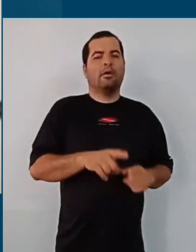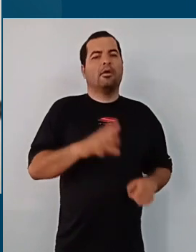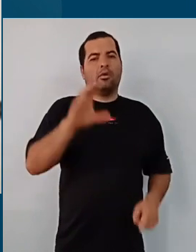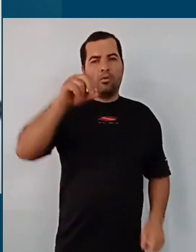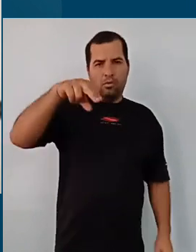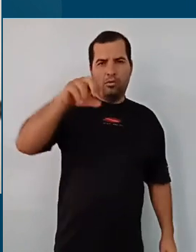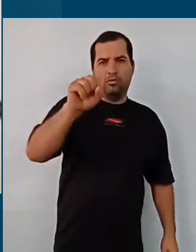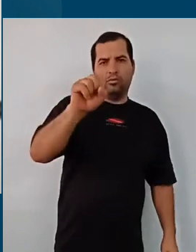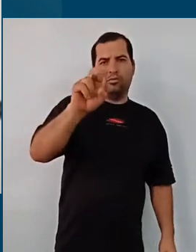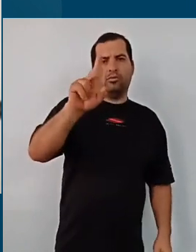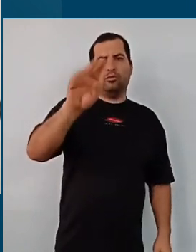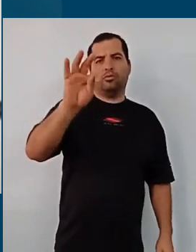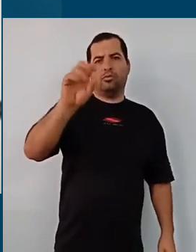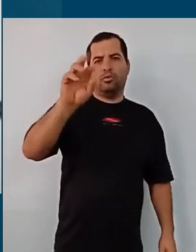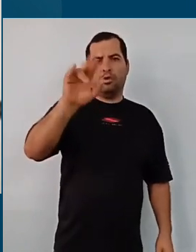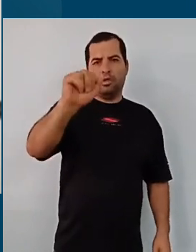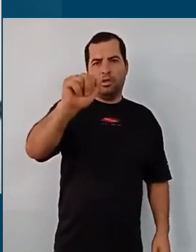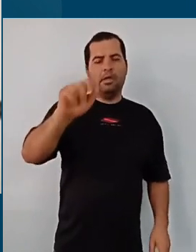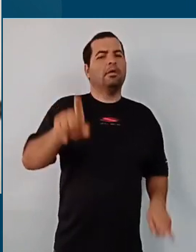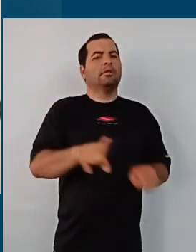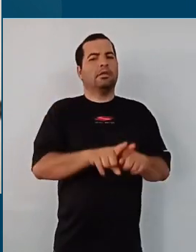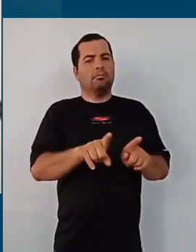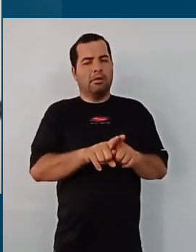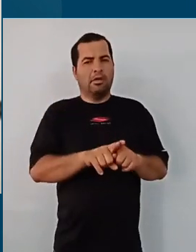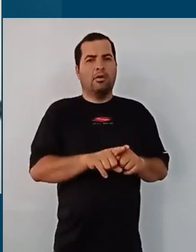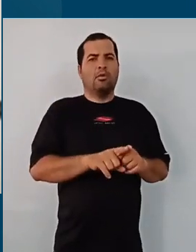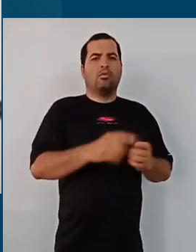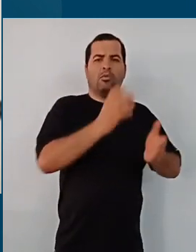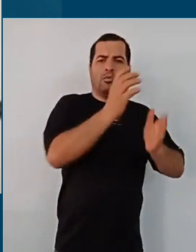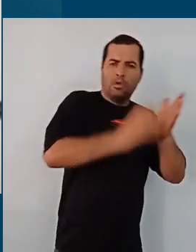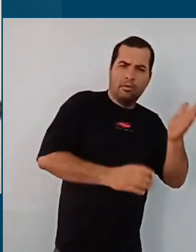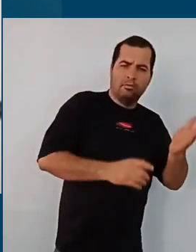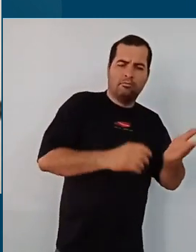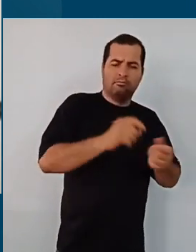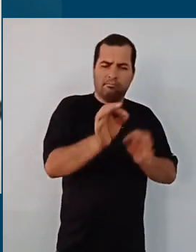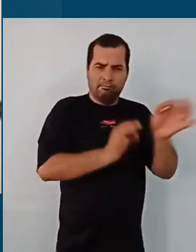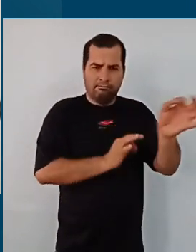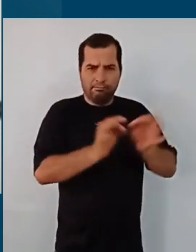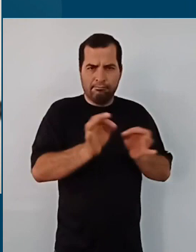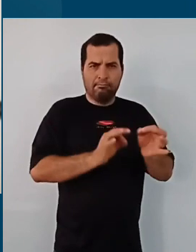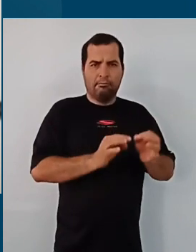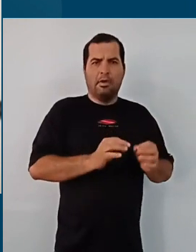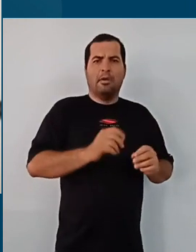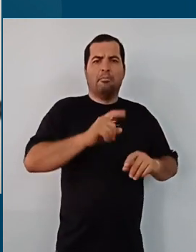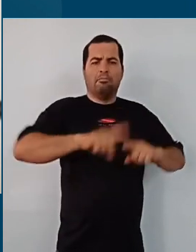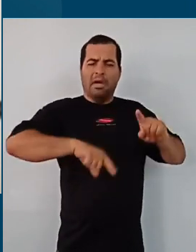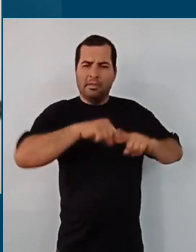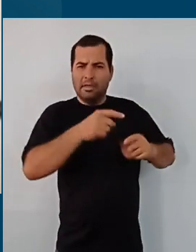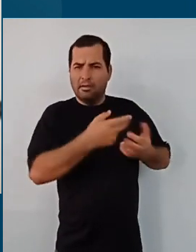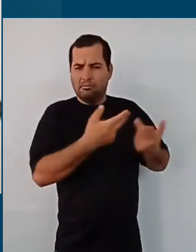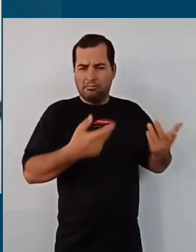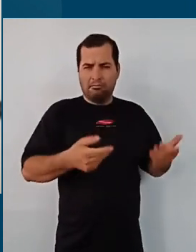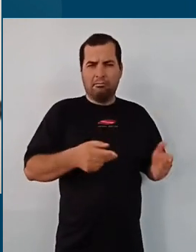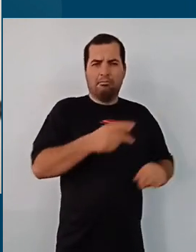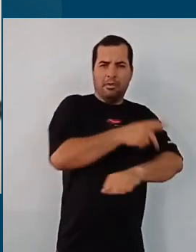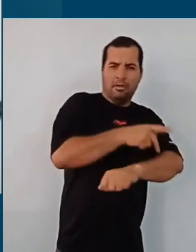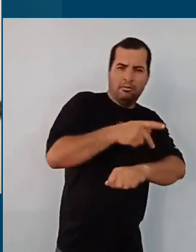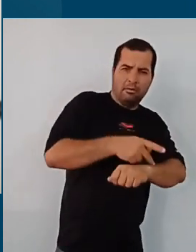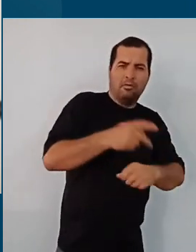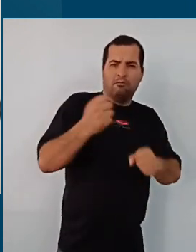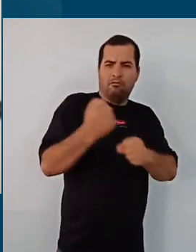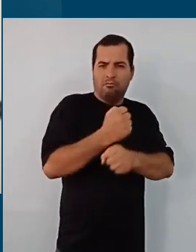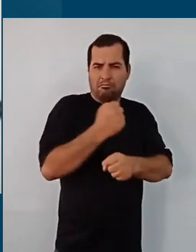que envolvem análise e elaboração de propostas curriculares, desenvolvimento de material didático, implantação de projetos pedagógicos e formação